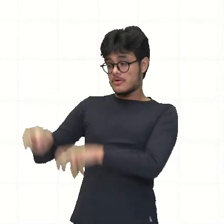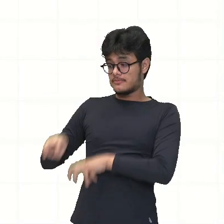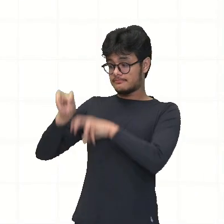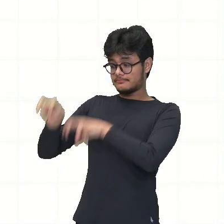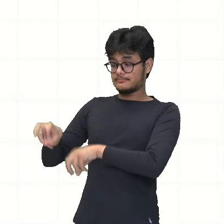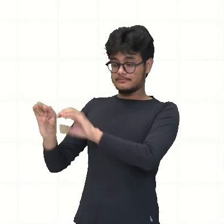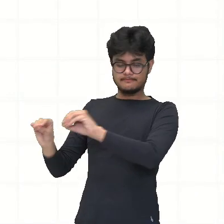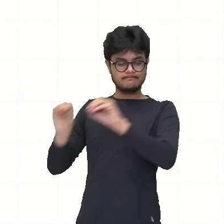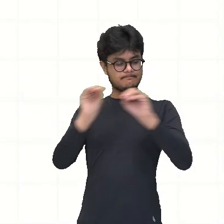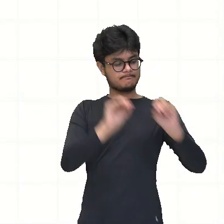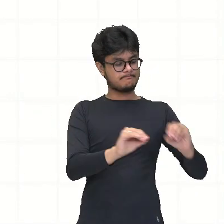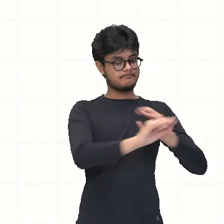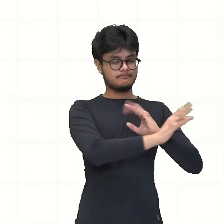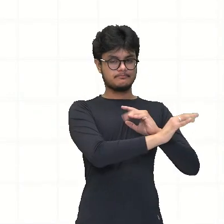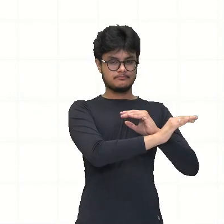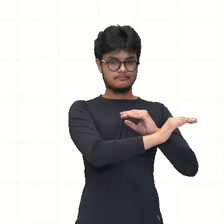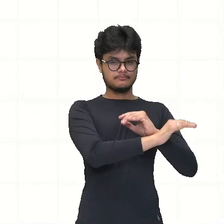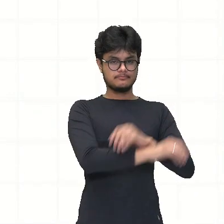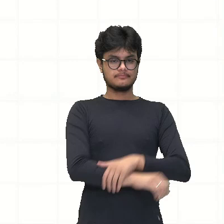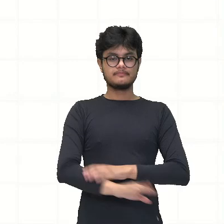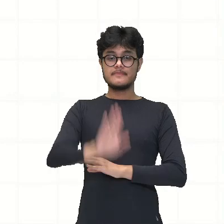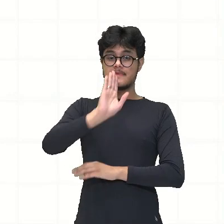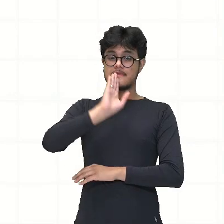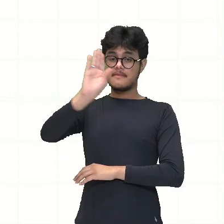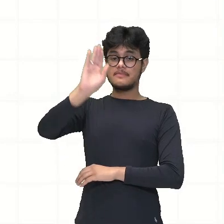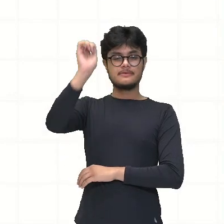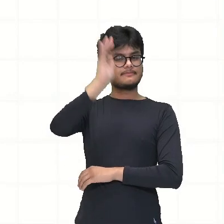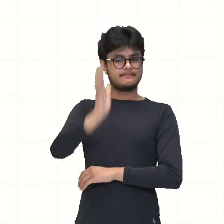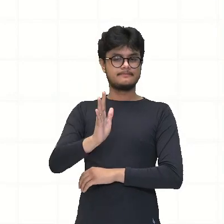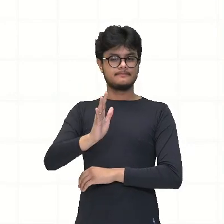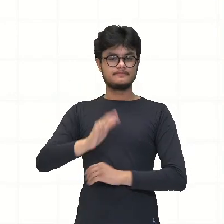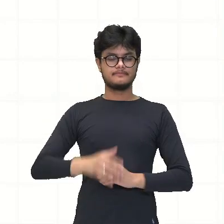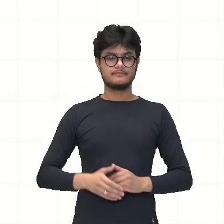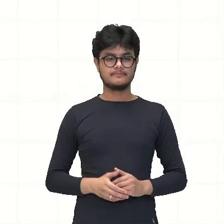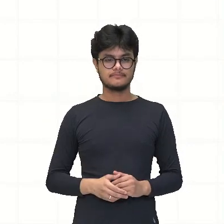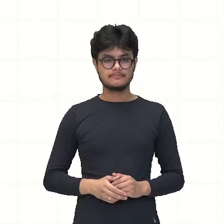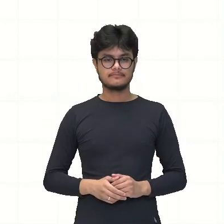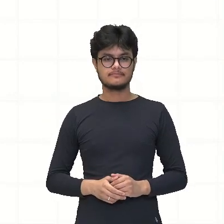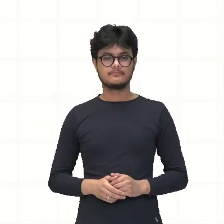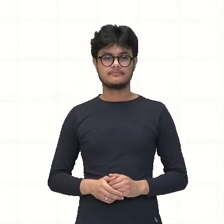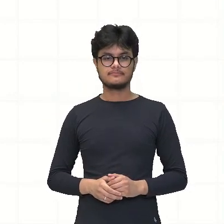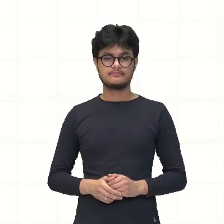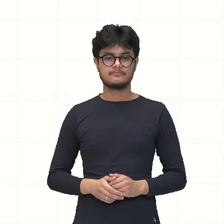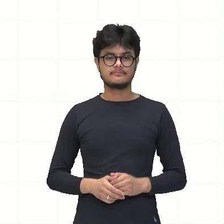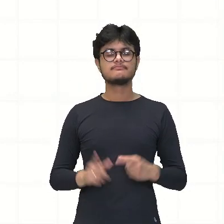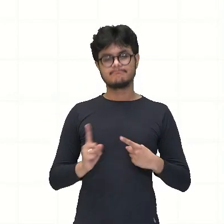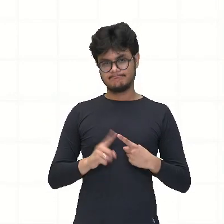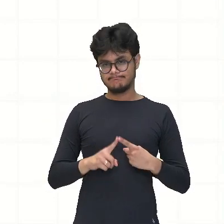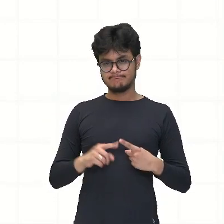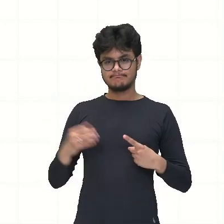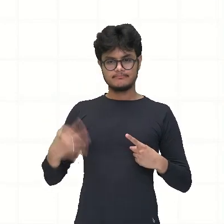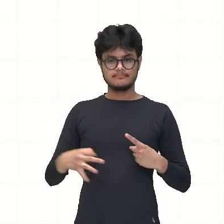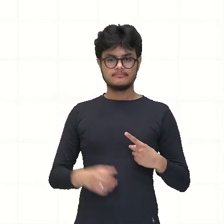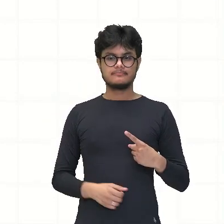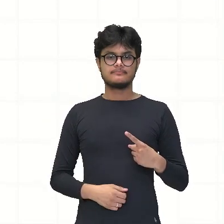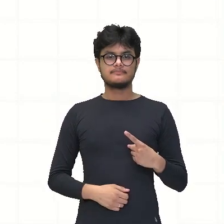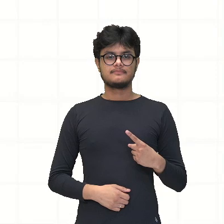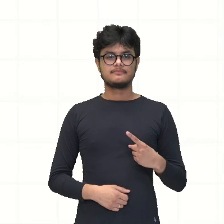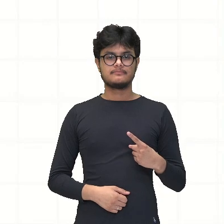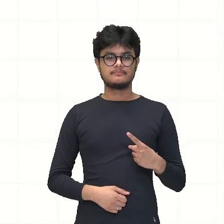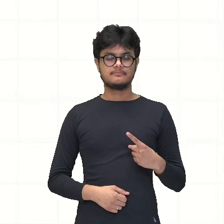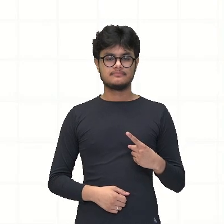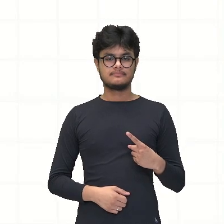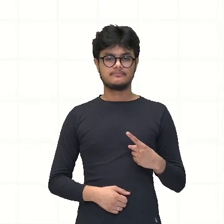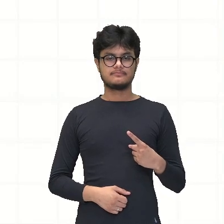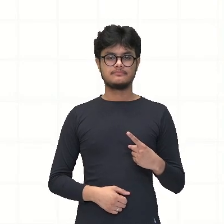principal movimento populacional interno do Brasil, tá bom? Então, aqui a gente observa esse processo da saída